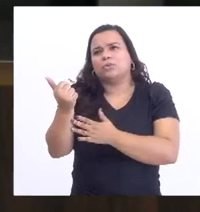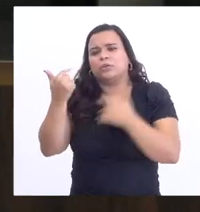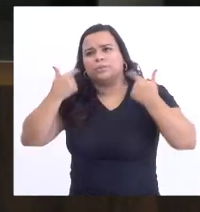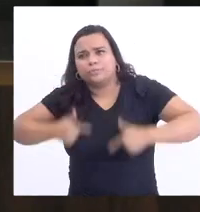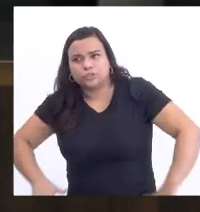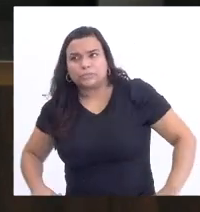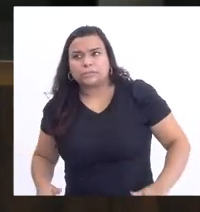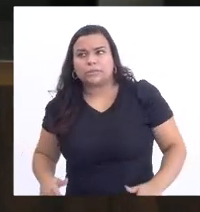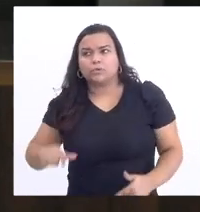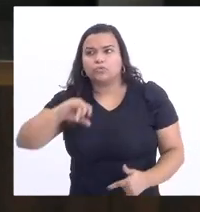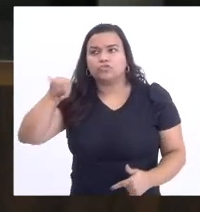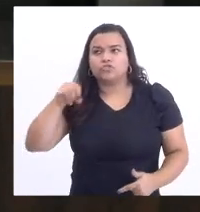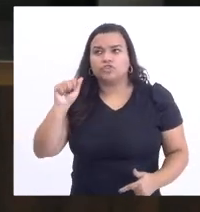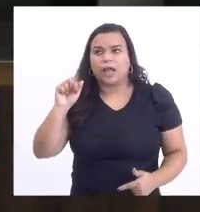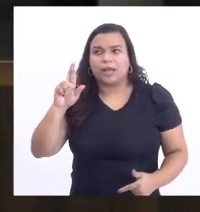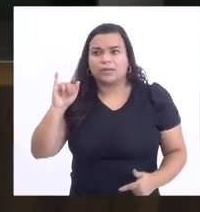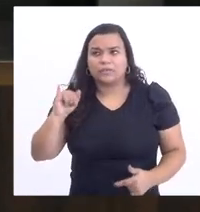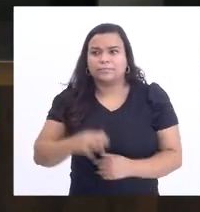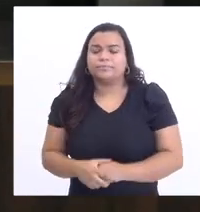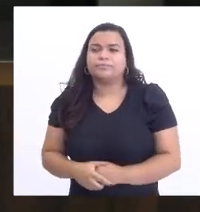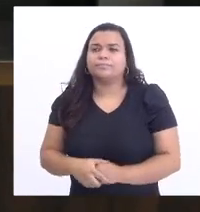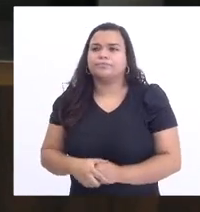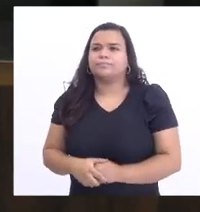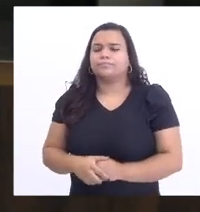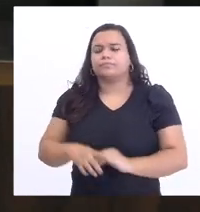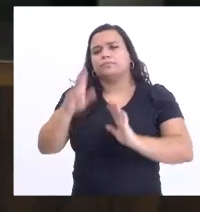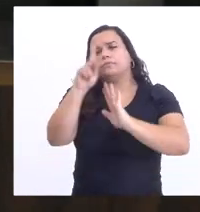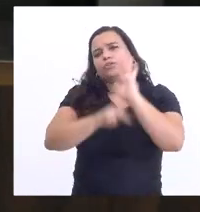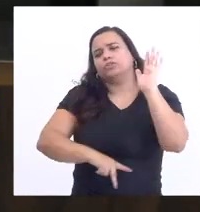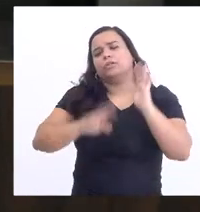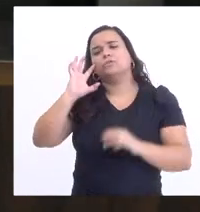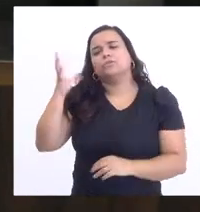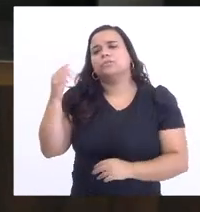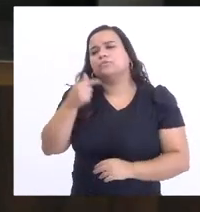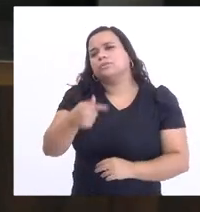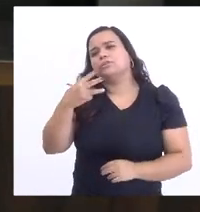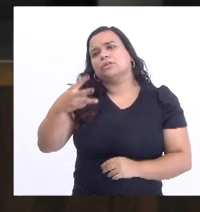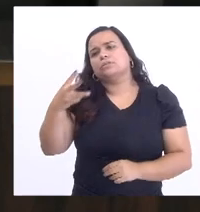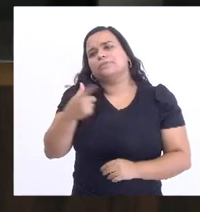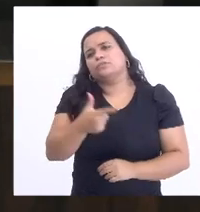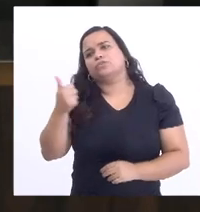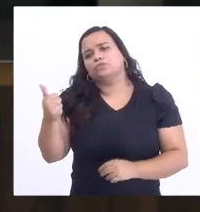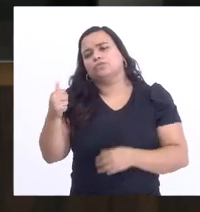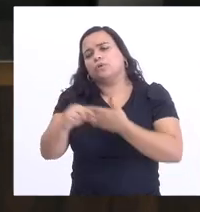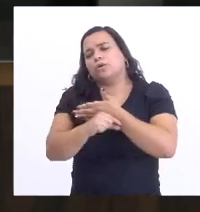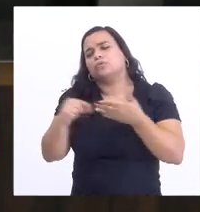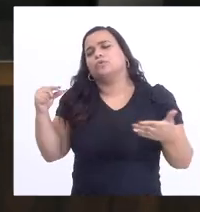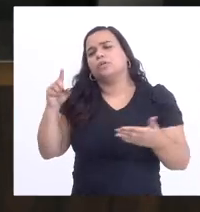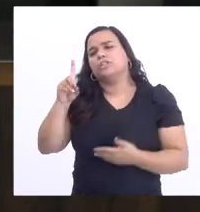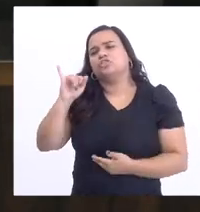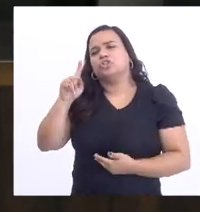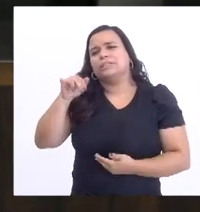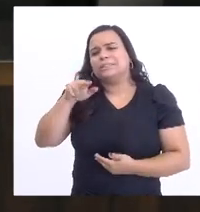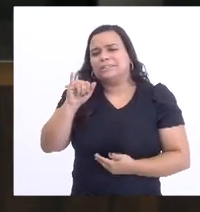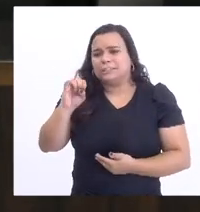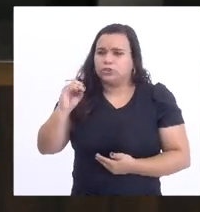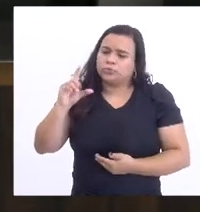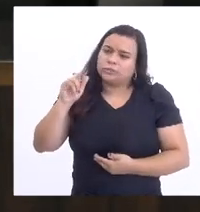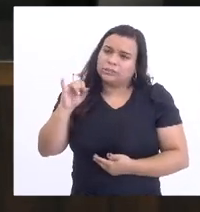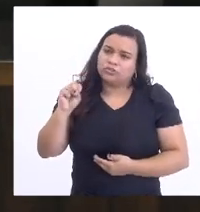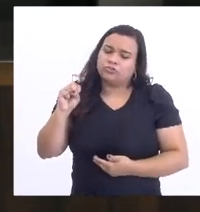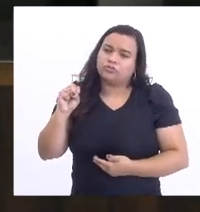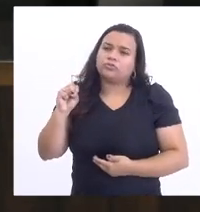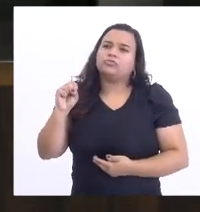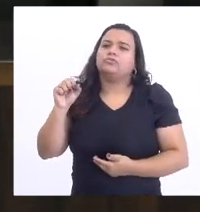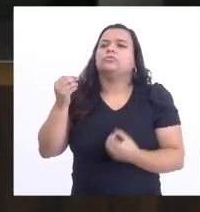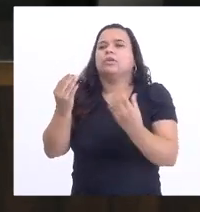abstenção, Jari. Projeto de resolução número 73321, de autoria do deputado Dionísio Lins, concede a medalha Tiradentes,